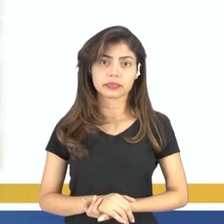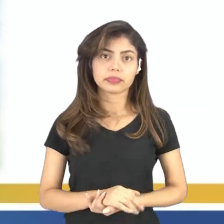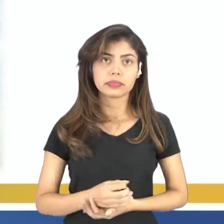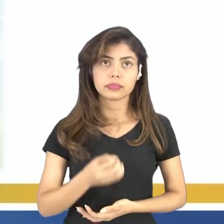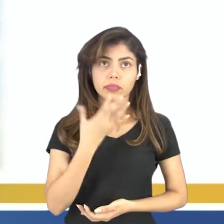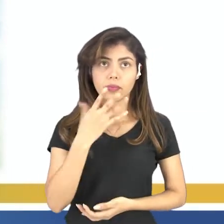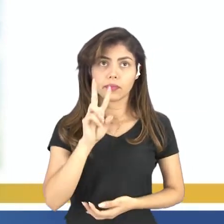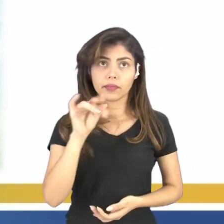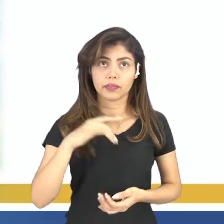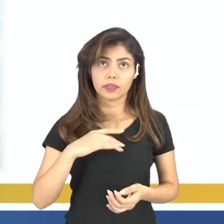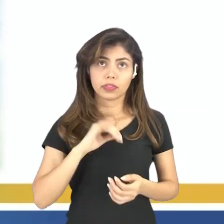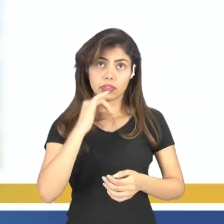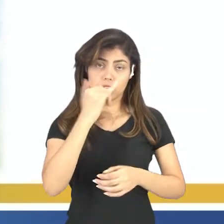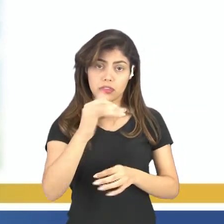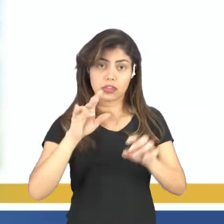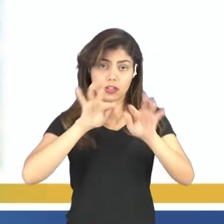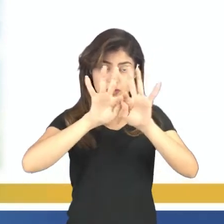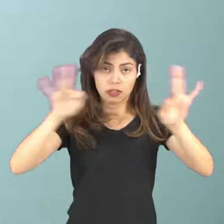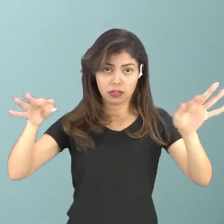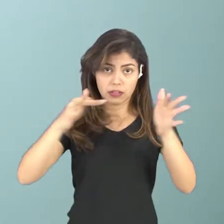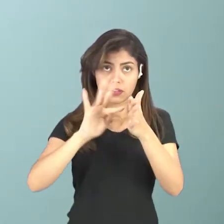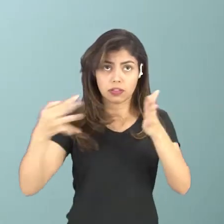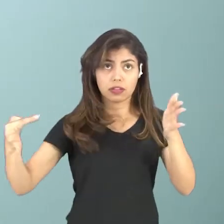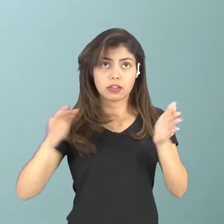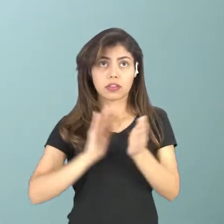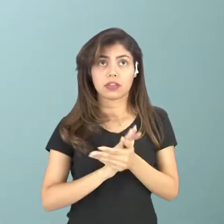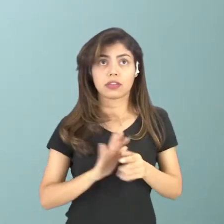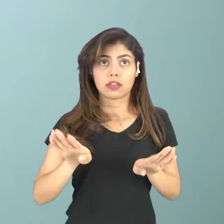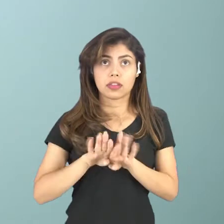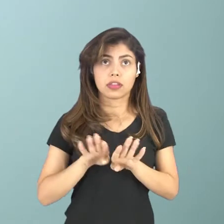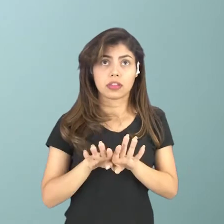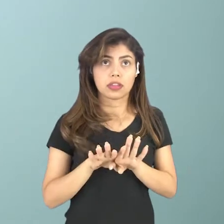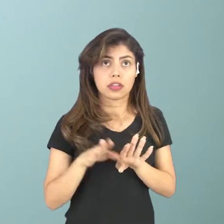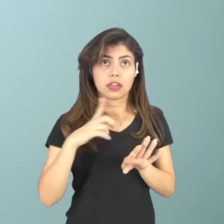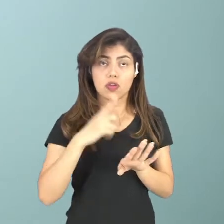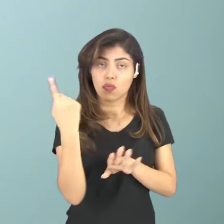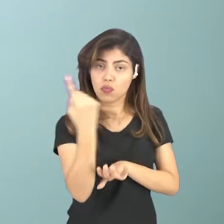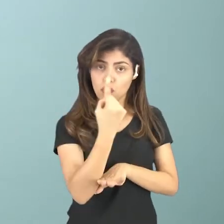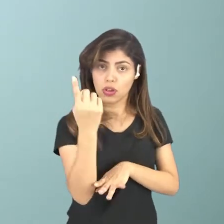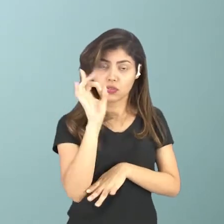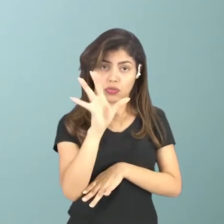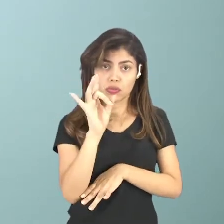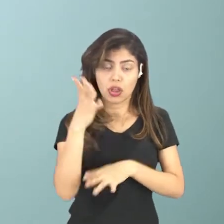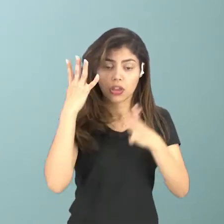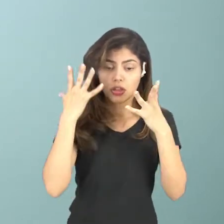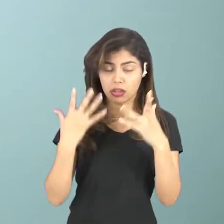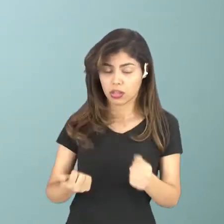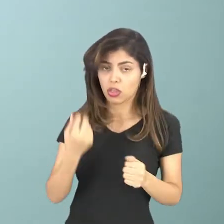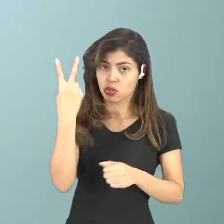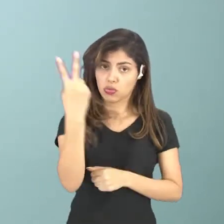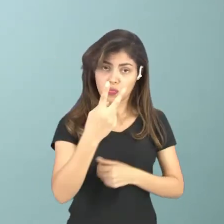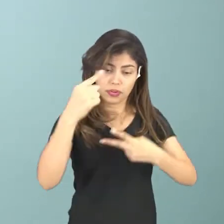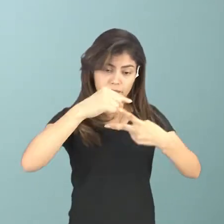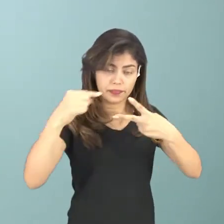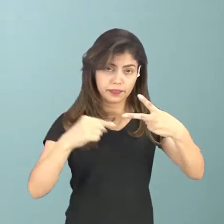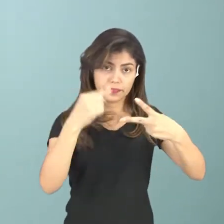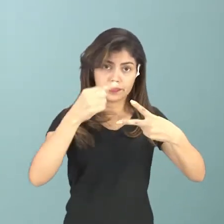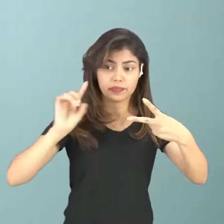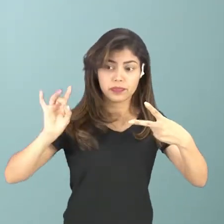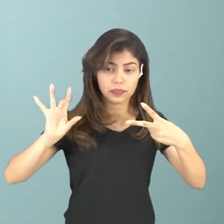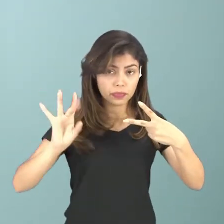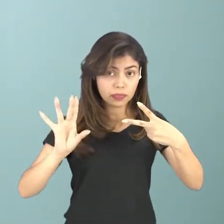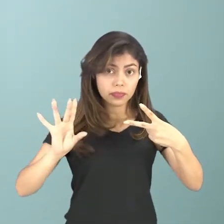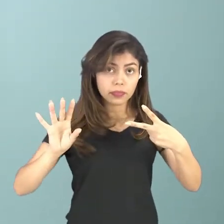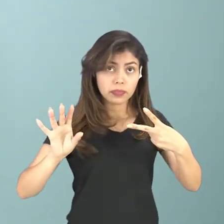ser calculada. Então, nós vamos, a partir de agora, ver como é que se dá esse processo de medida e de cálculo de